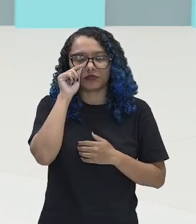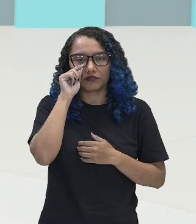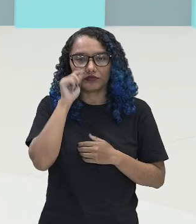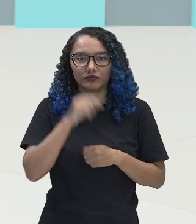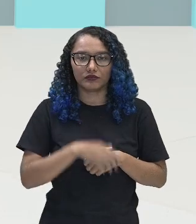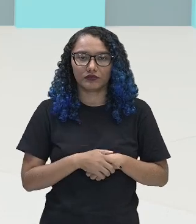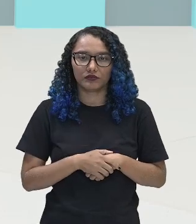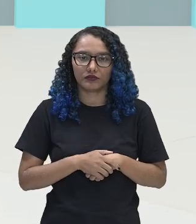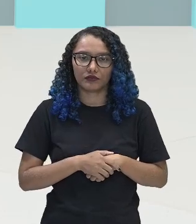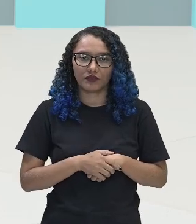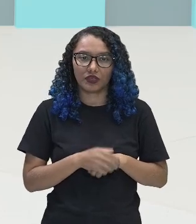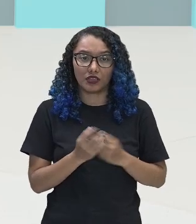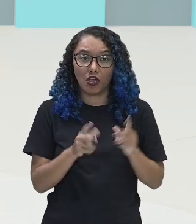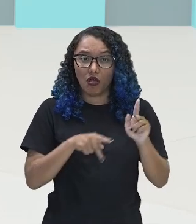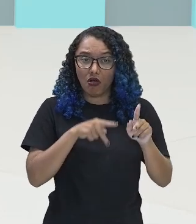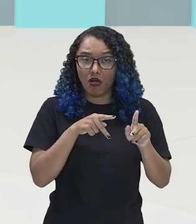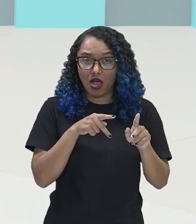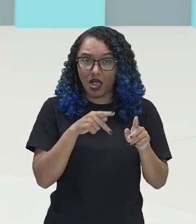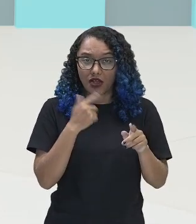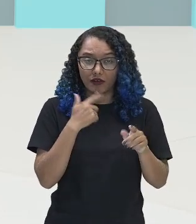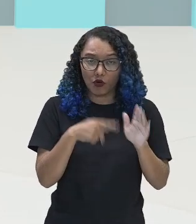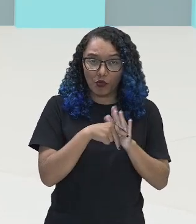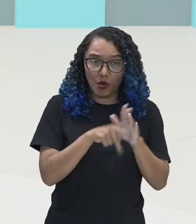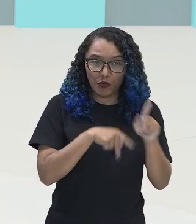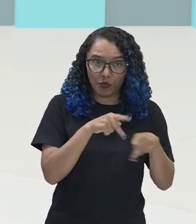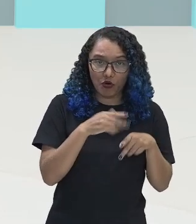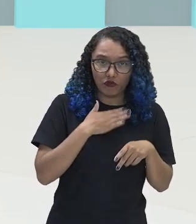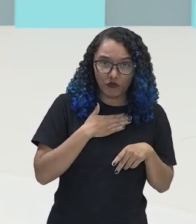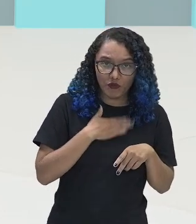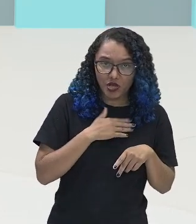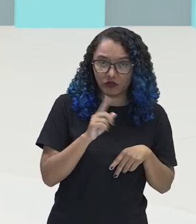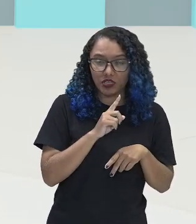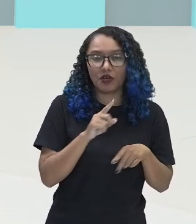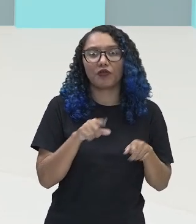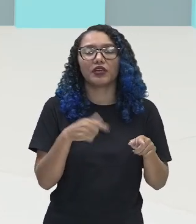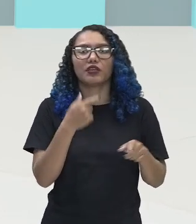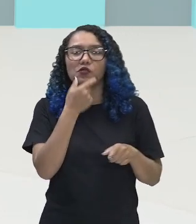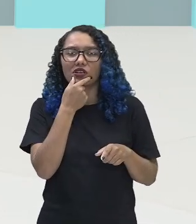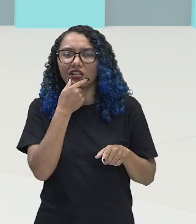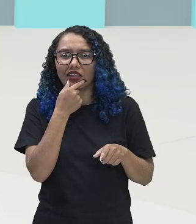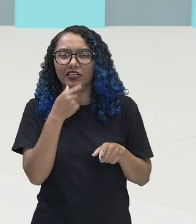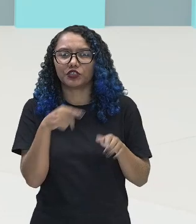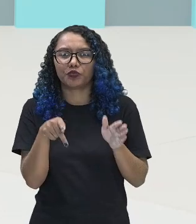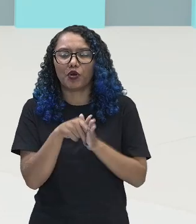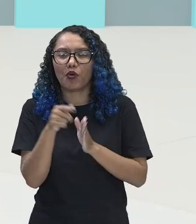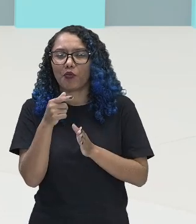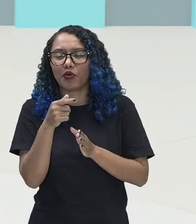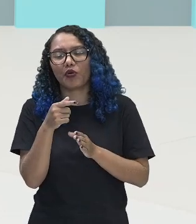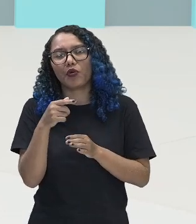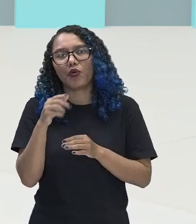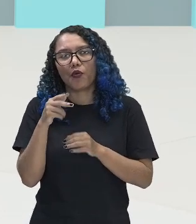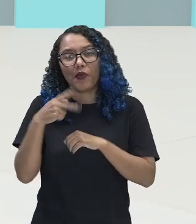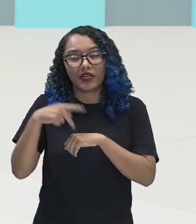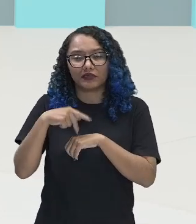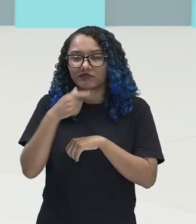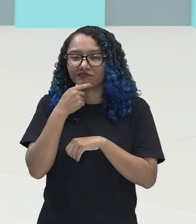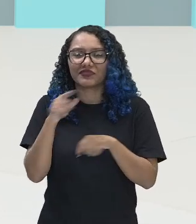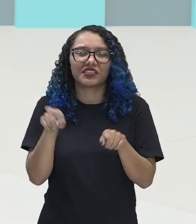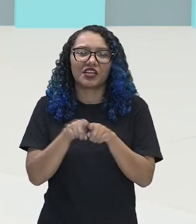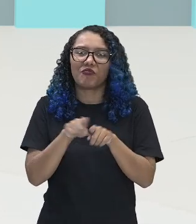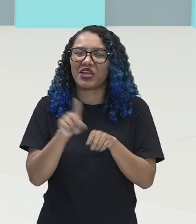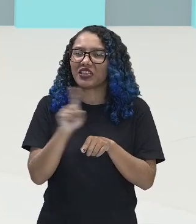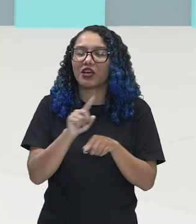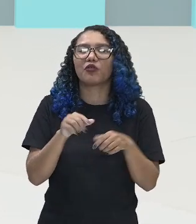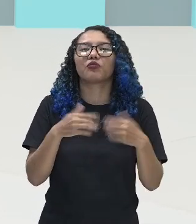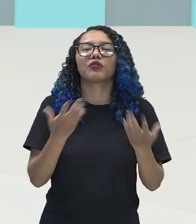língua, a língua do meu ancestral, nem o inglês dos britânicos, mas o português. Então a gente já começa a voltar para aquela